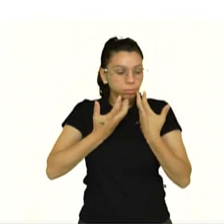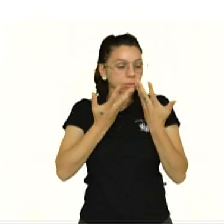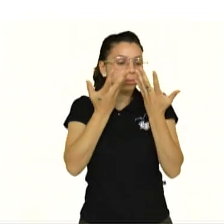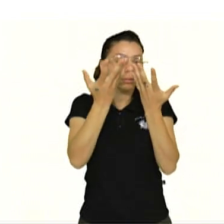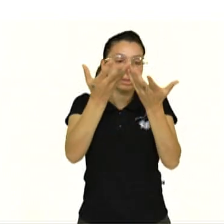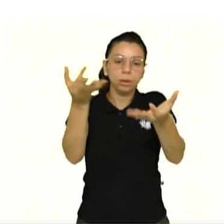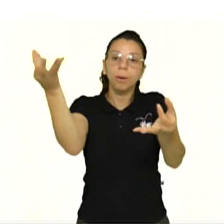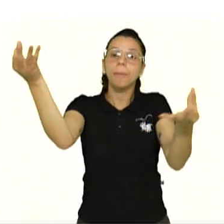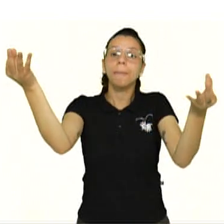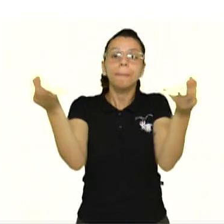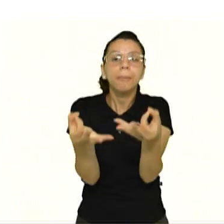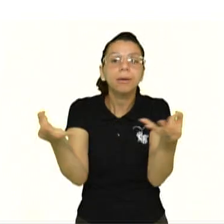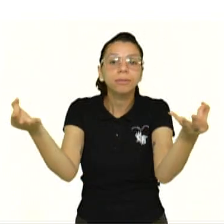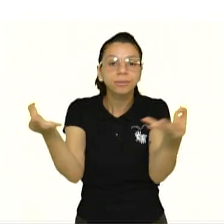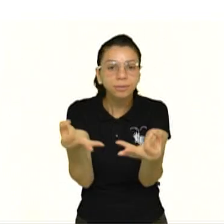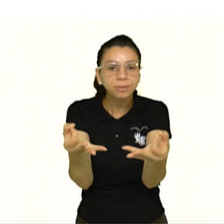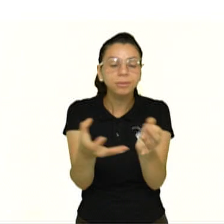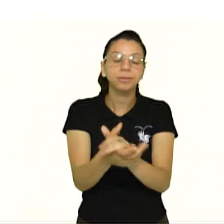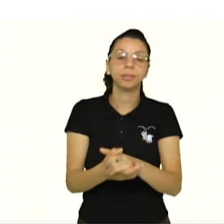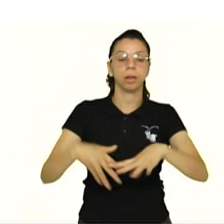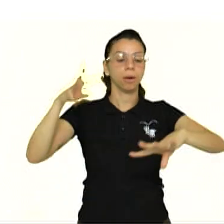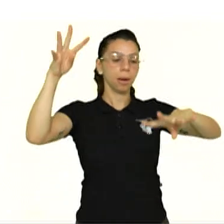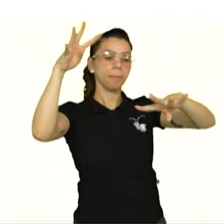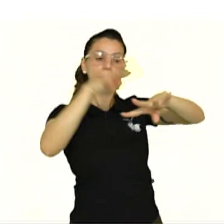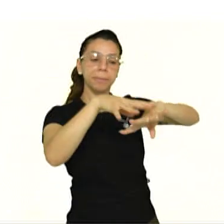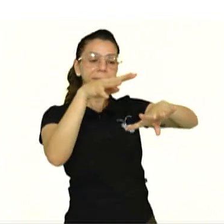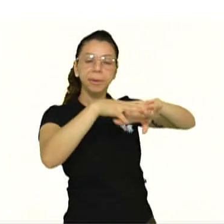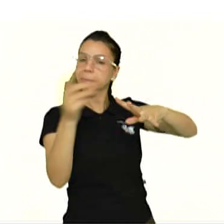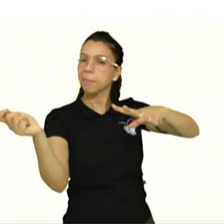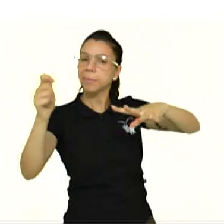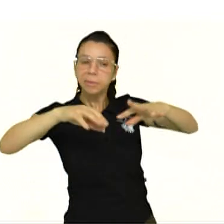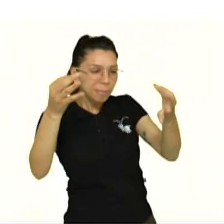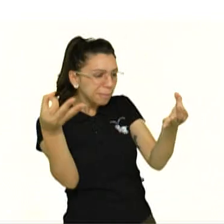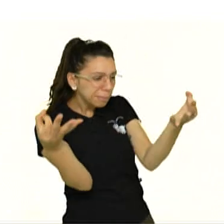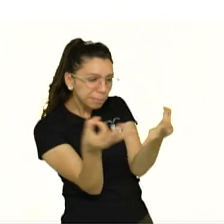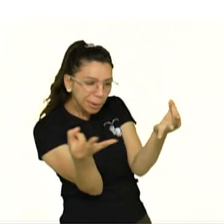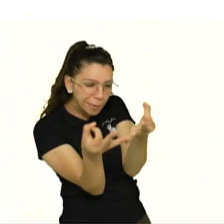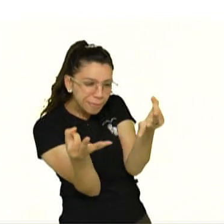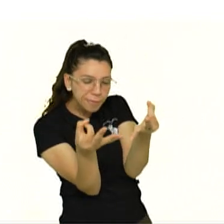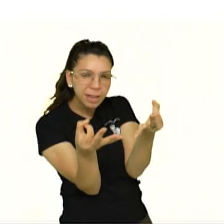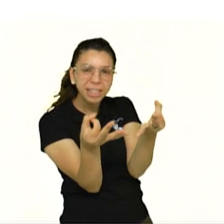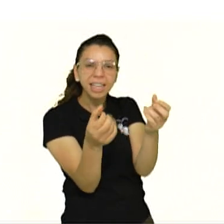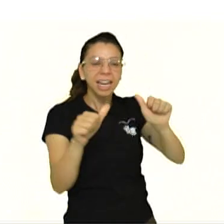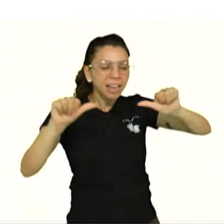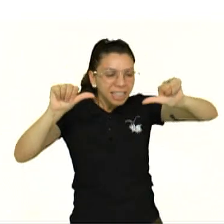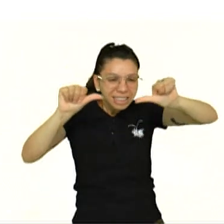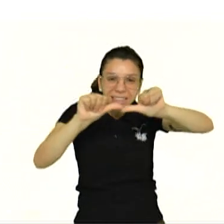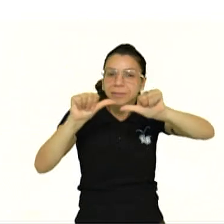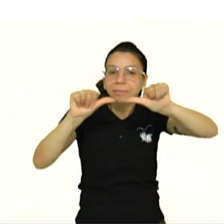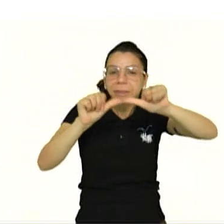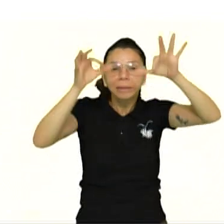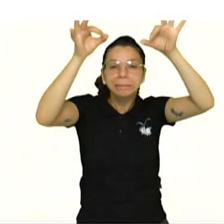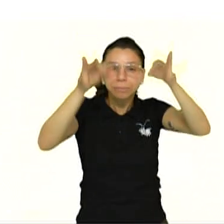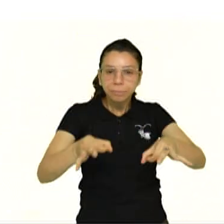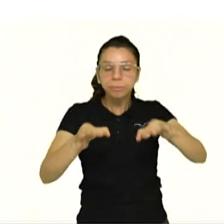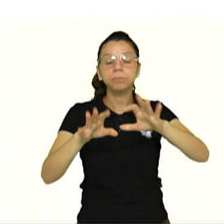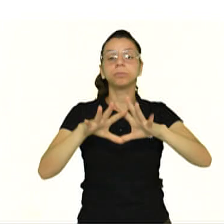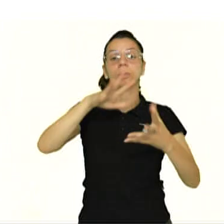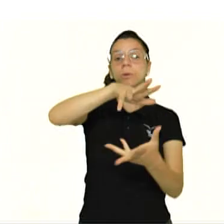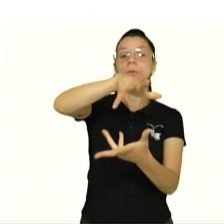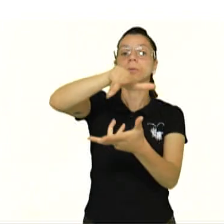perfeição, né? A matemática ela é precisa, ela é certeira, né? E o